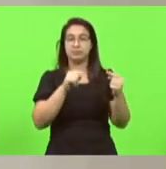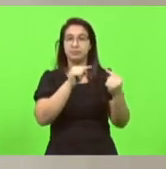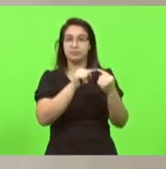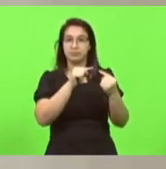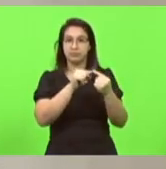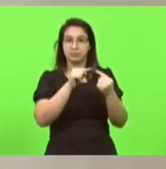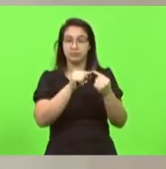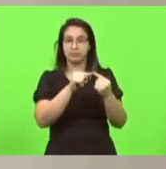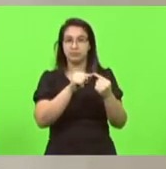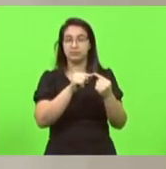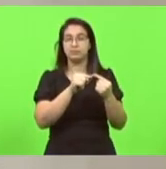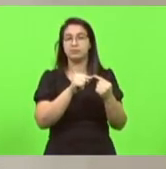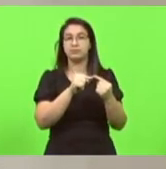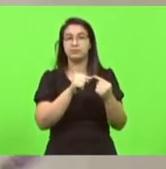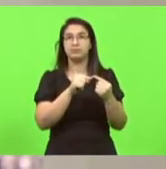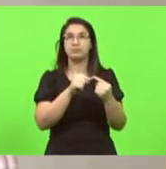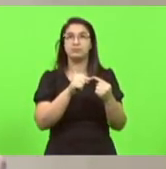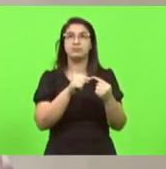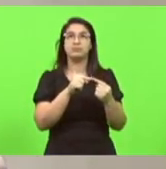indicações. Indicações